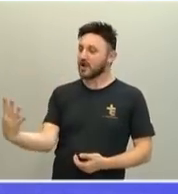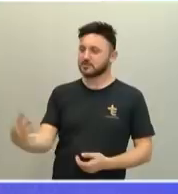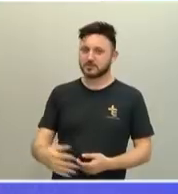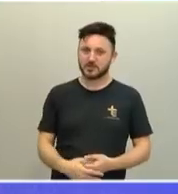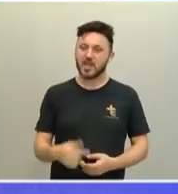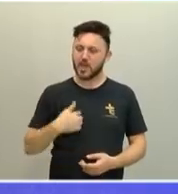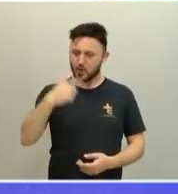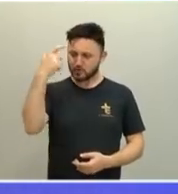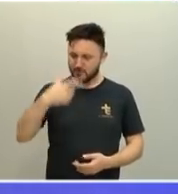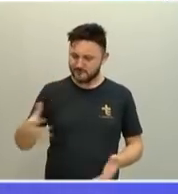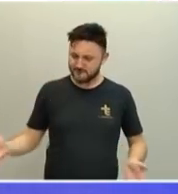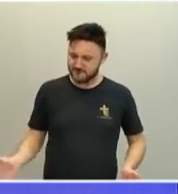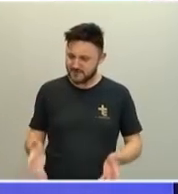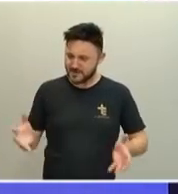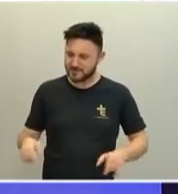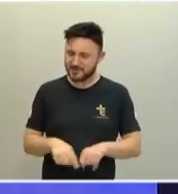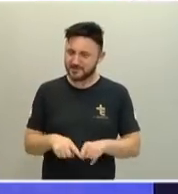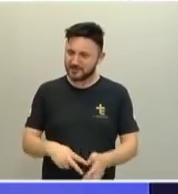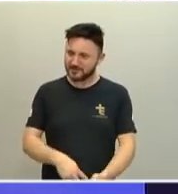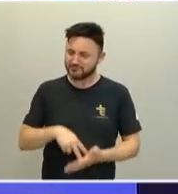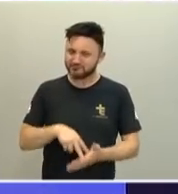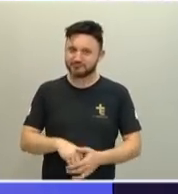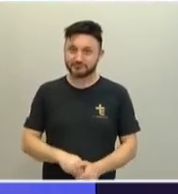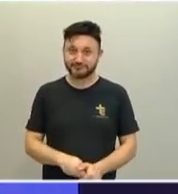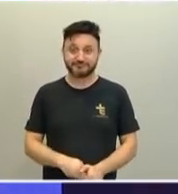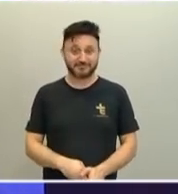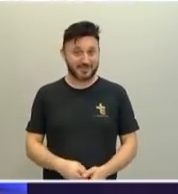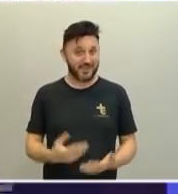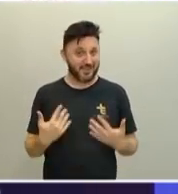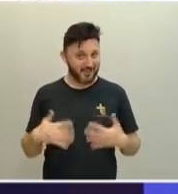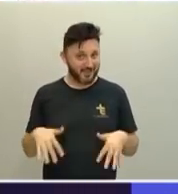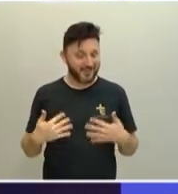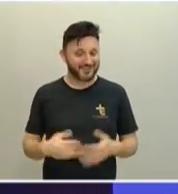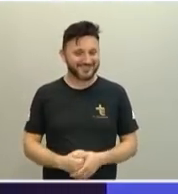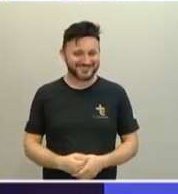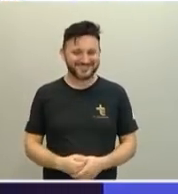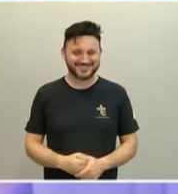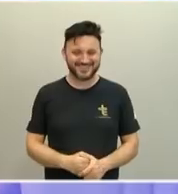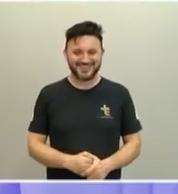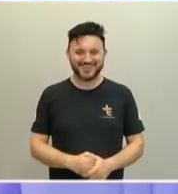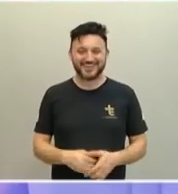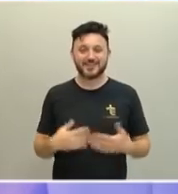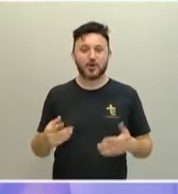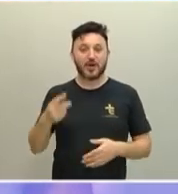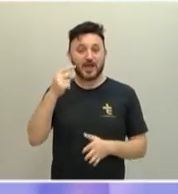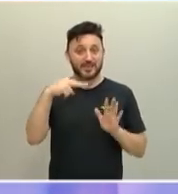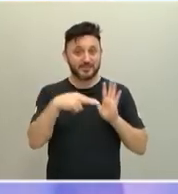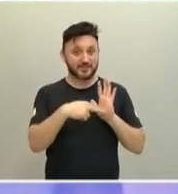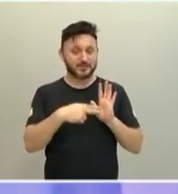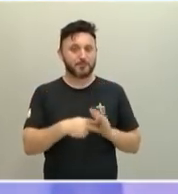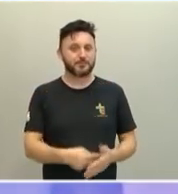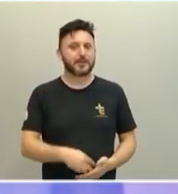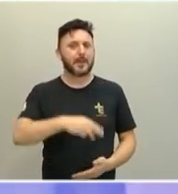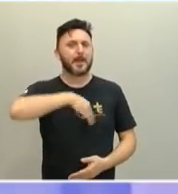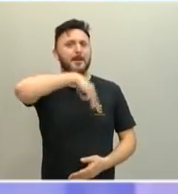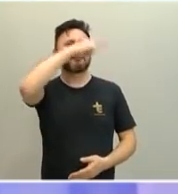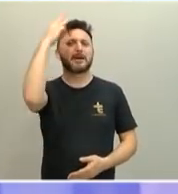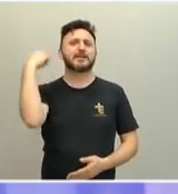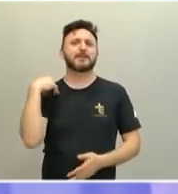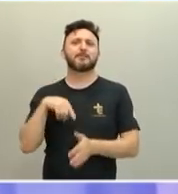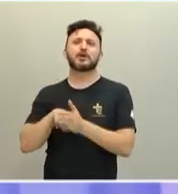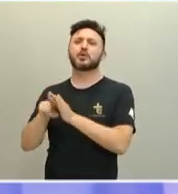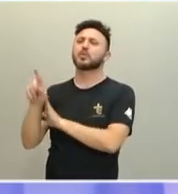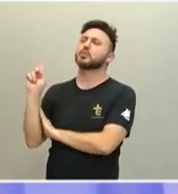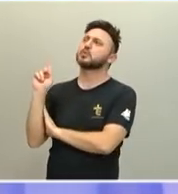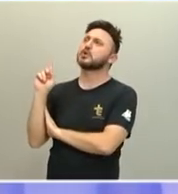animado. Viu, querido? Aqui, ó. Presta atenção. Nossa Senhora fala como se fará isso. Eu quero que você